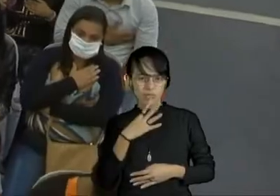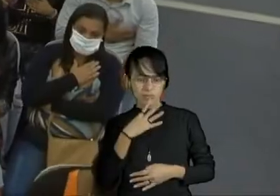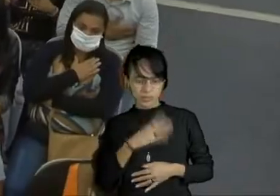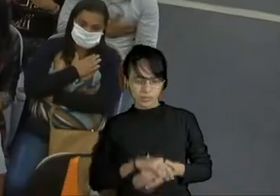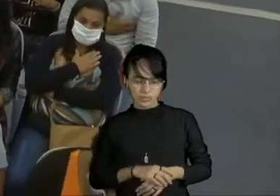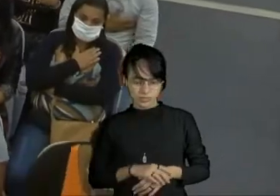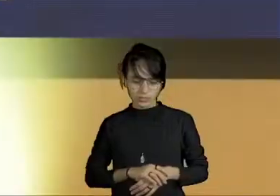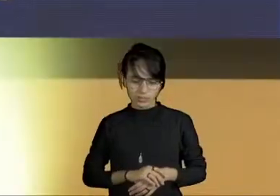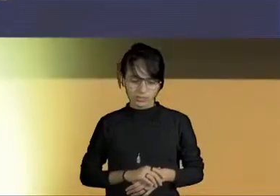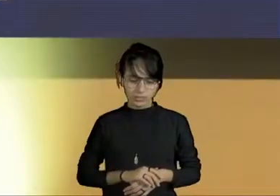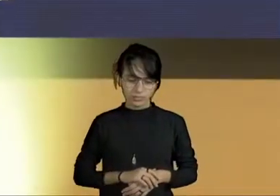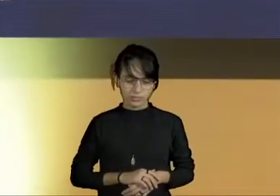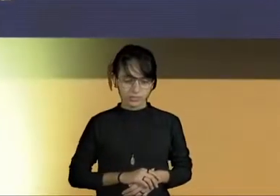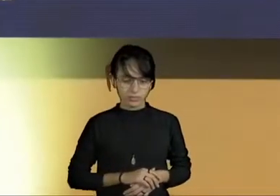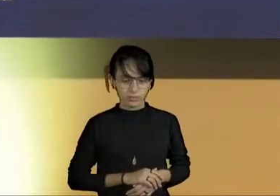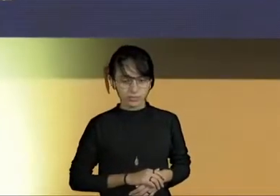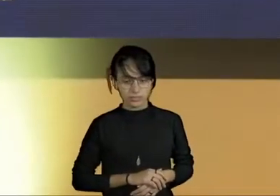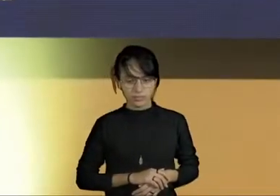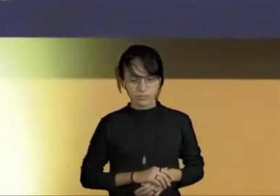assim,